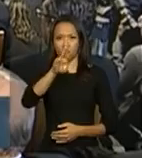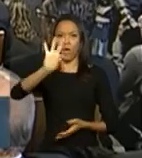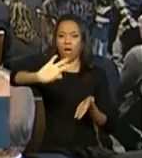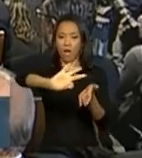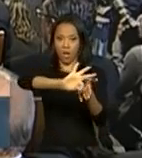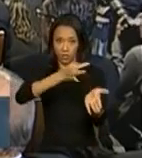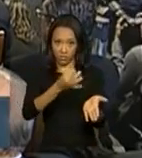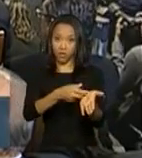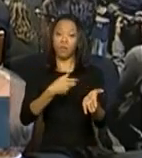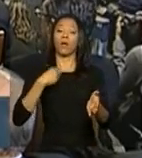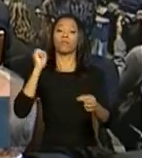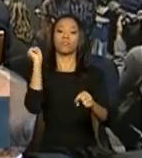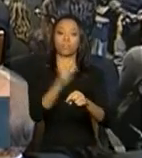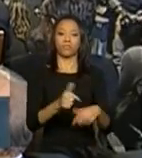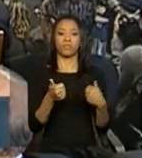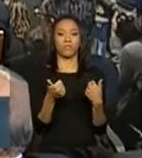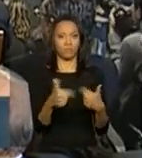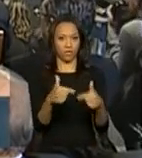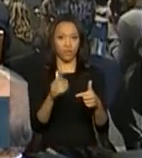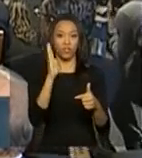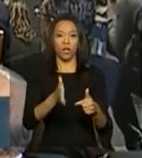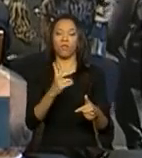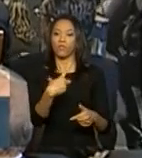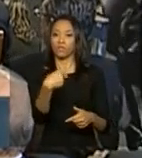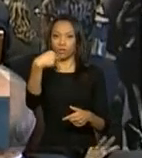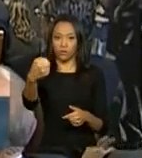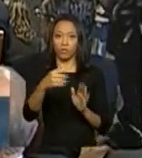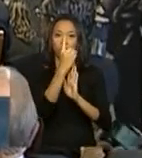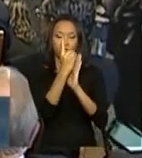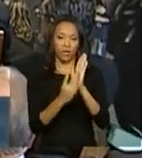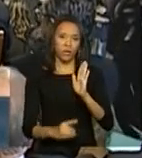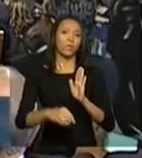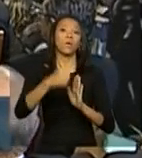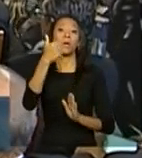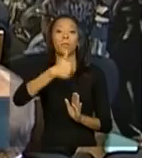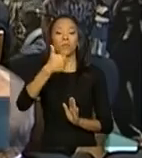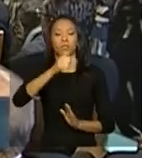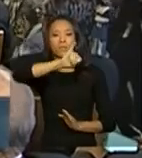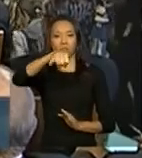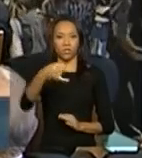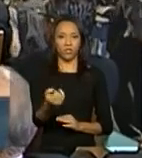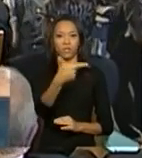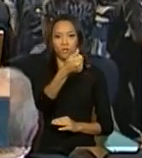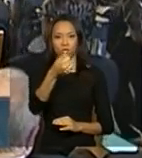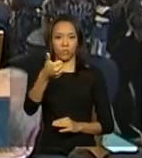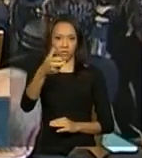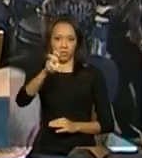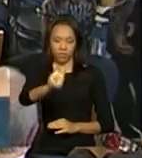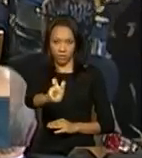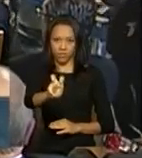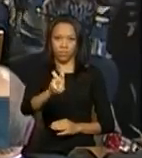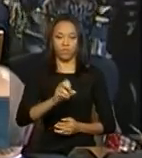sua assunção ao cargo para o qual foi nomeado pelo decreto de 1 de janeiro de